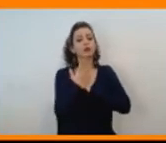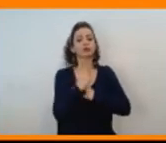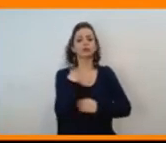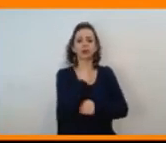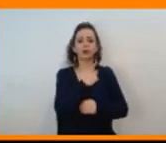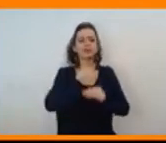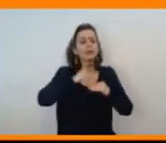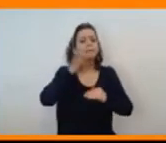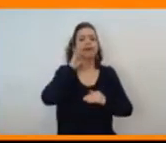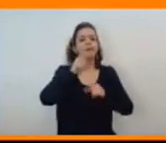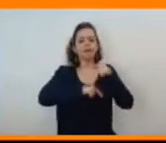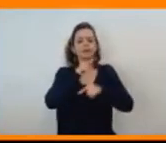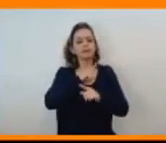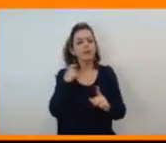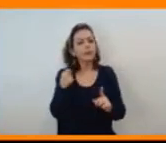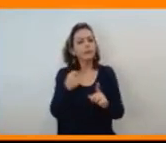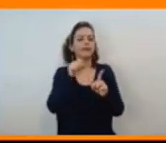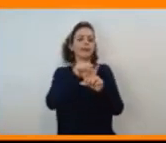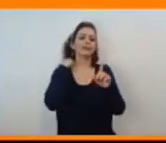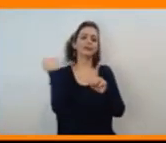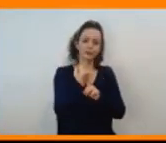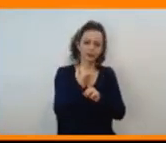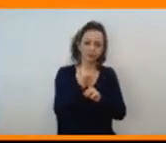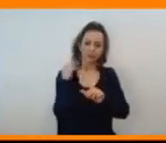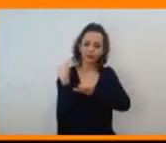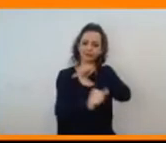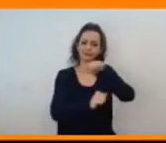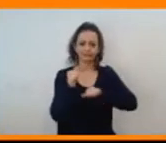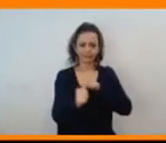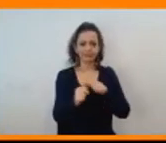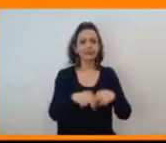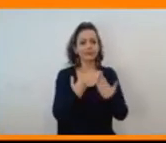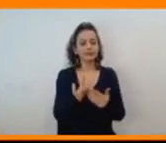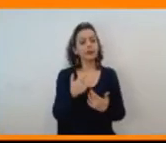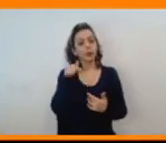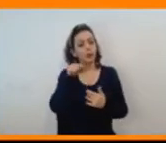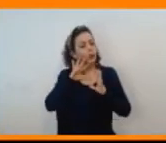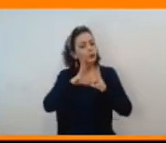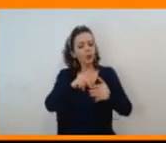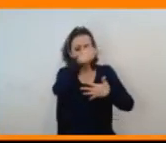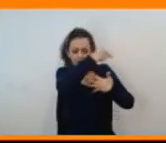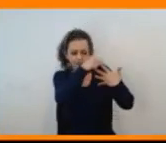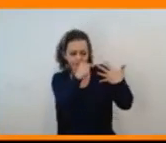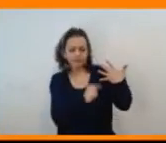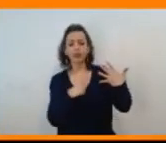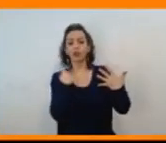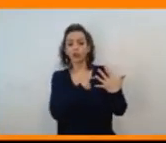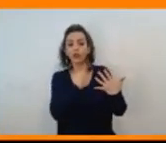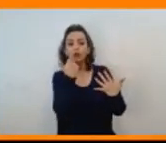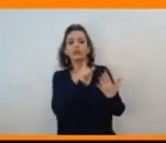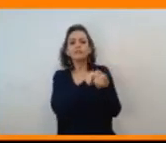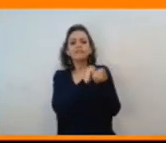nossas mudanças estruturantes e nós construímos dentro do sistema de governança nos dão obviamente muito mais